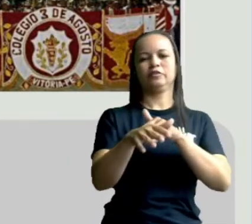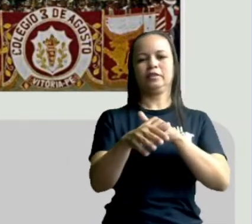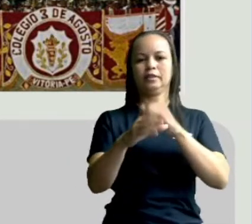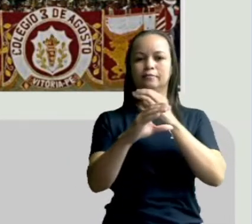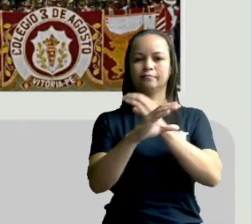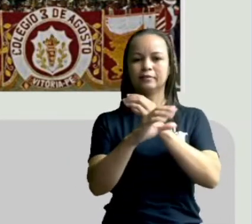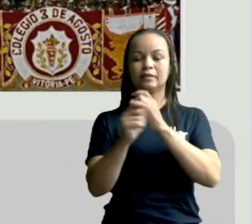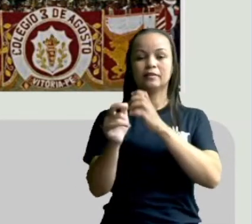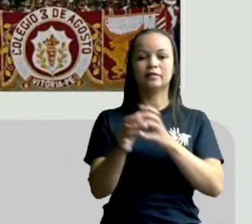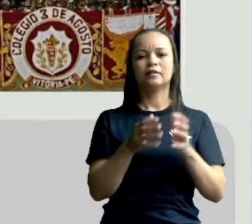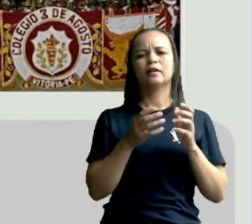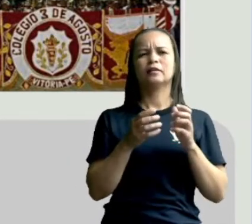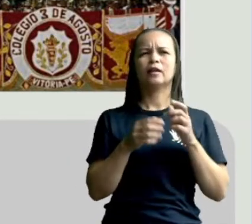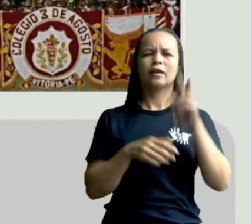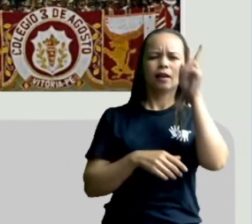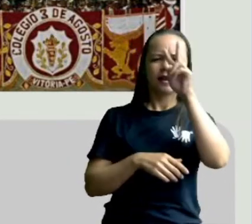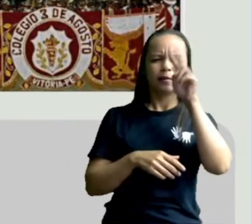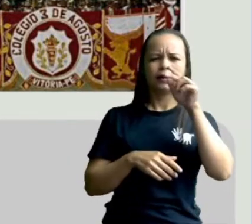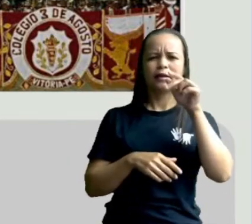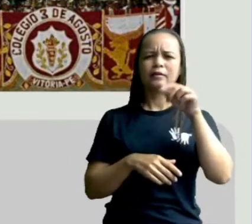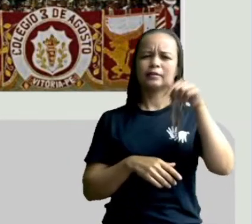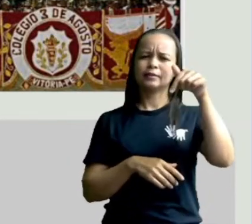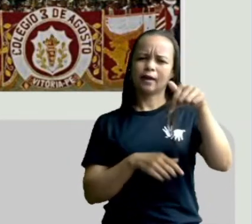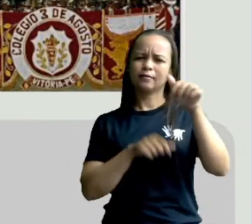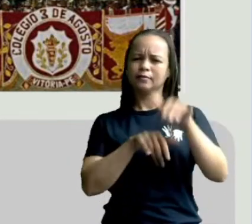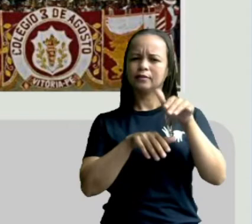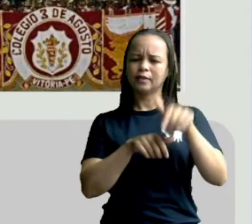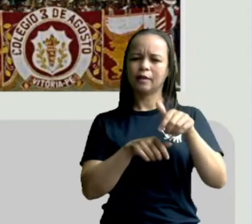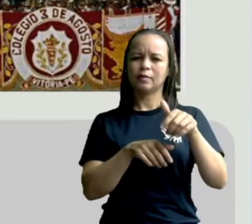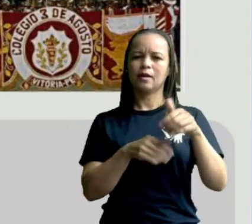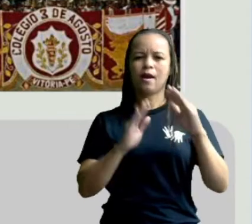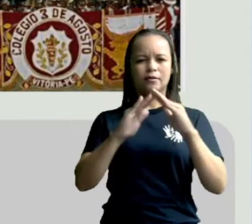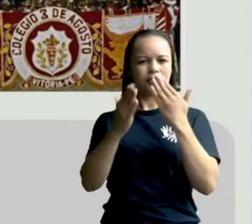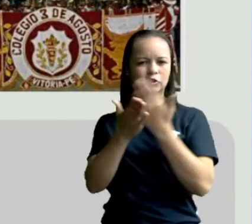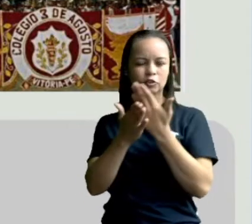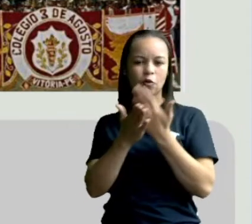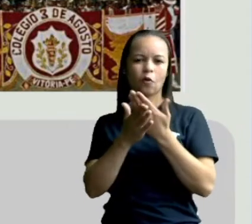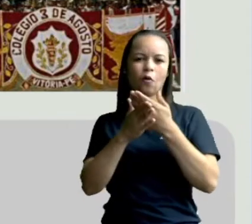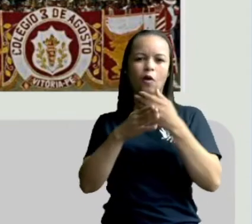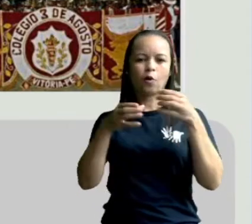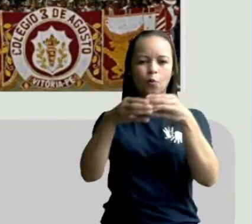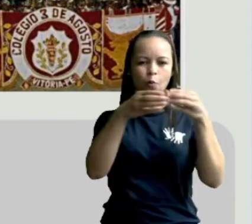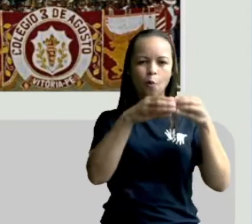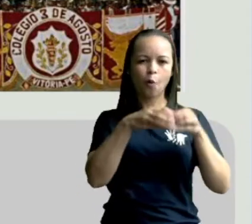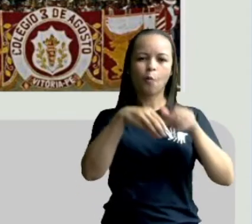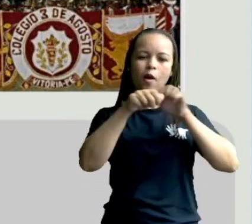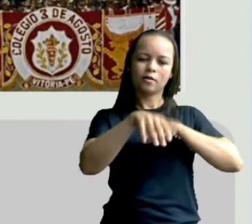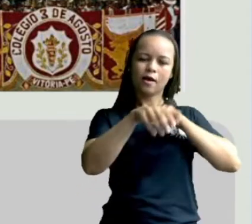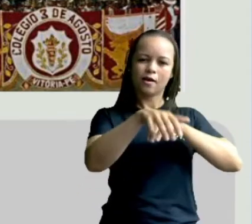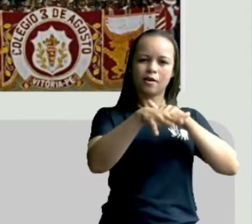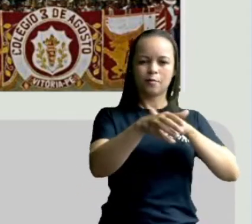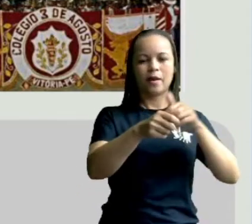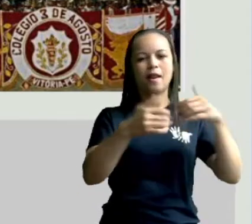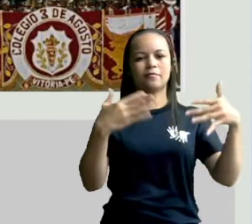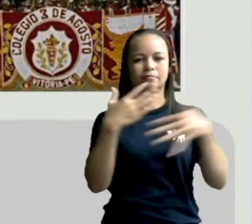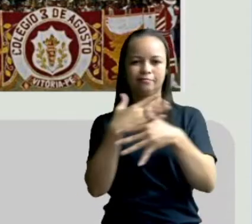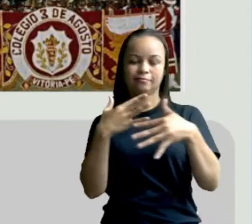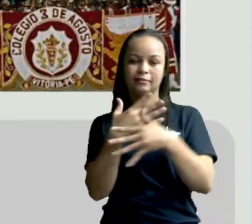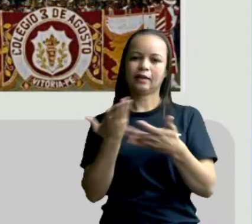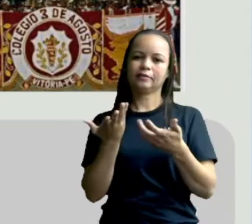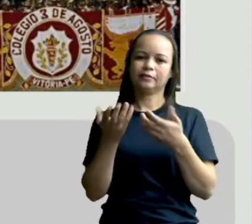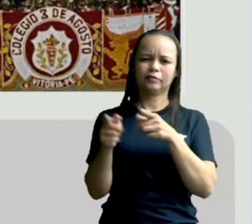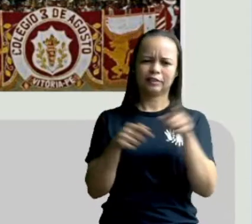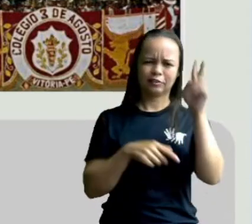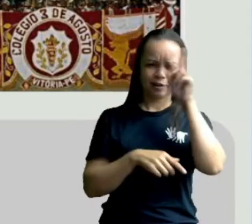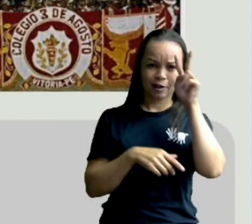que todo 7 de setembro as escolas desfilam pelas ruas da cidade? Quem lembra disso? Pois é, a gente sabe que agora